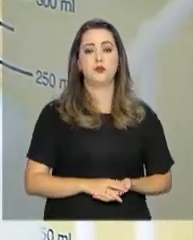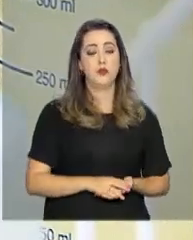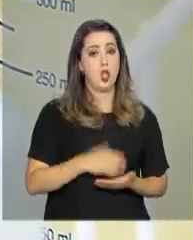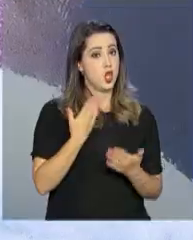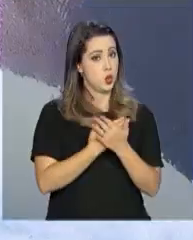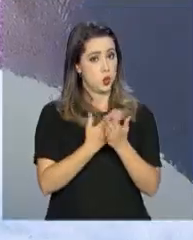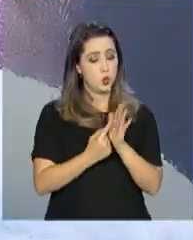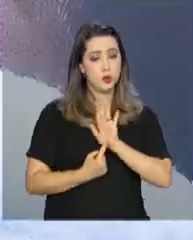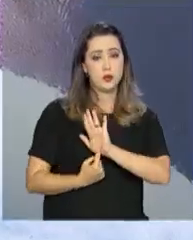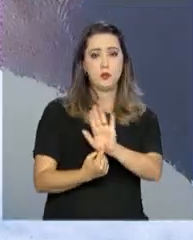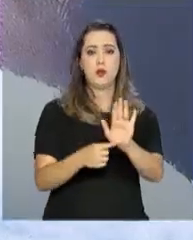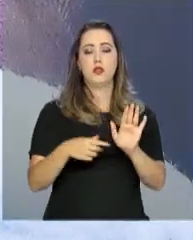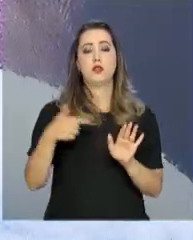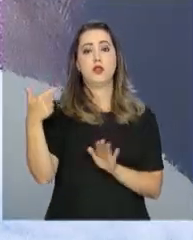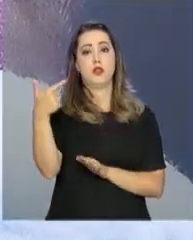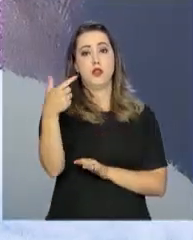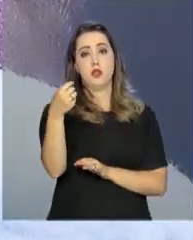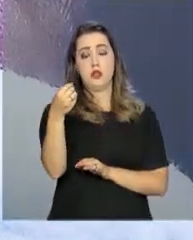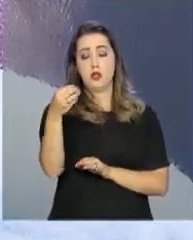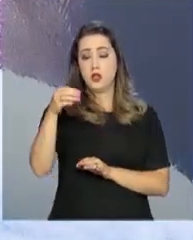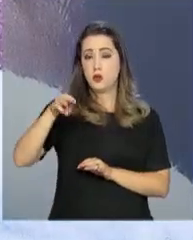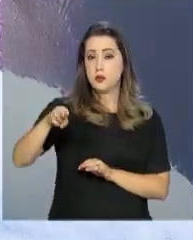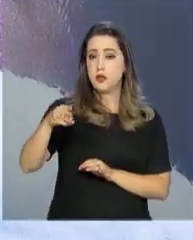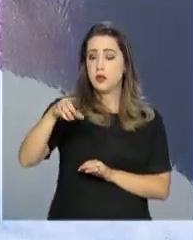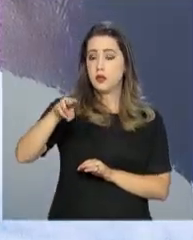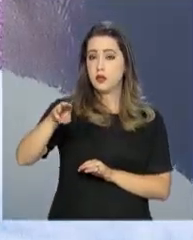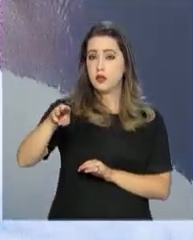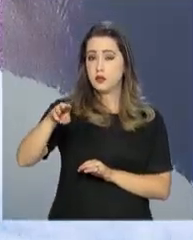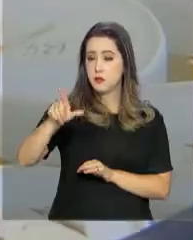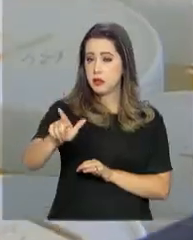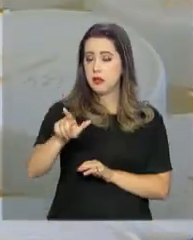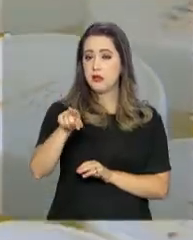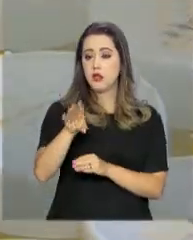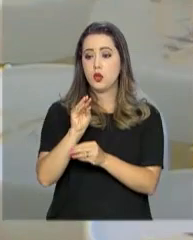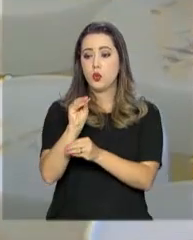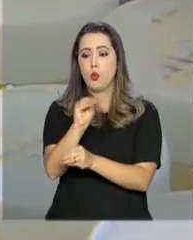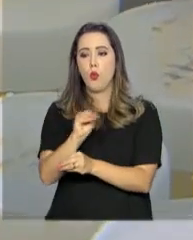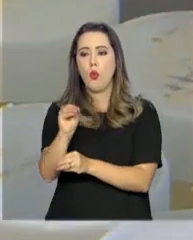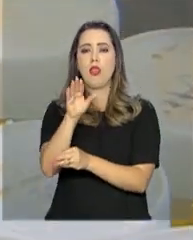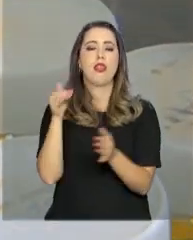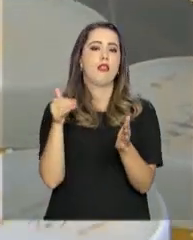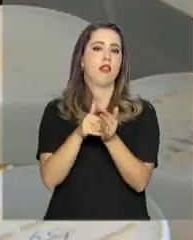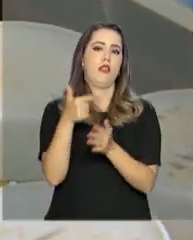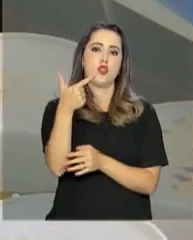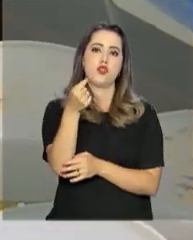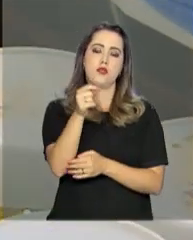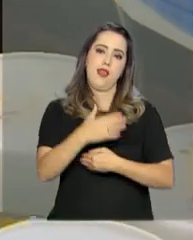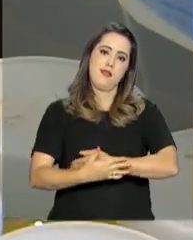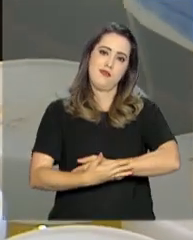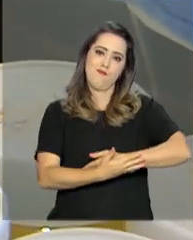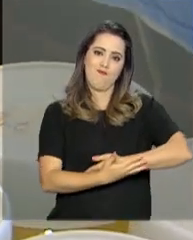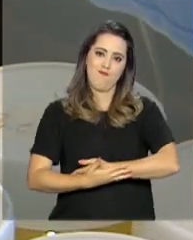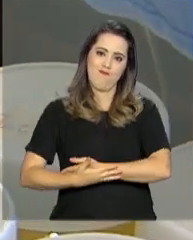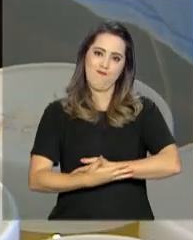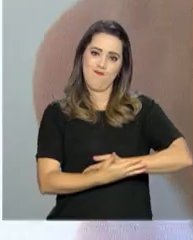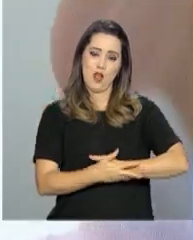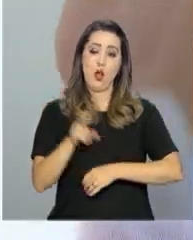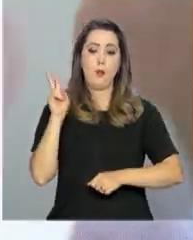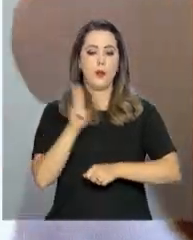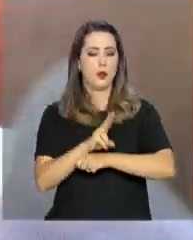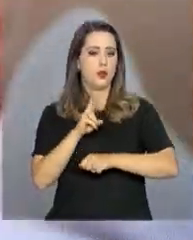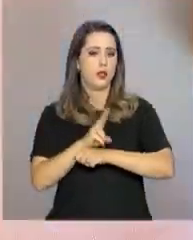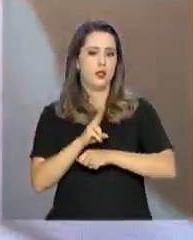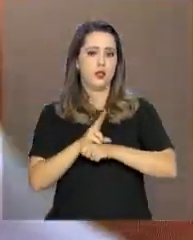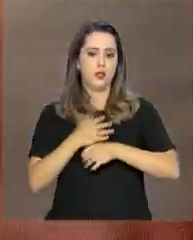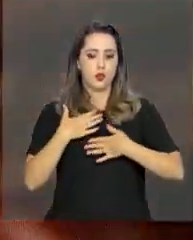mililitros de leite materno alimentam até 10 recém-nascidos. Ao receber esse leite, o bebê fica protegido de infecções, tem